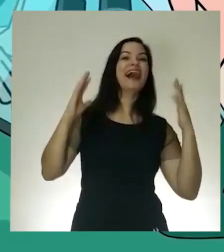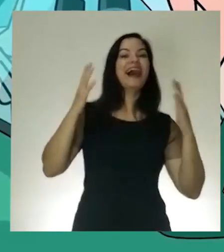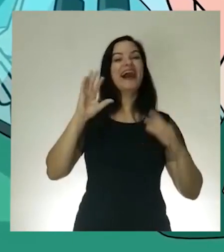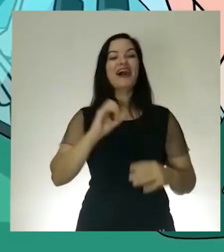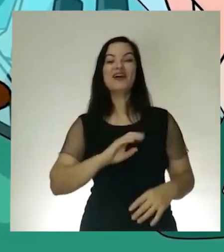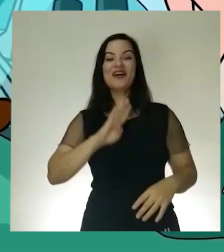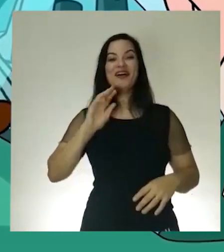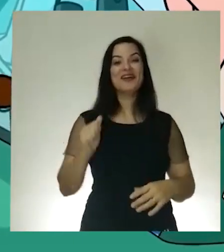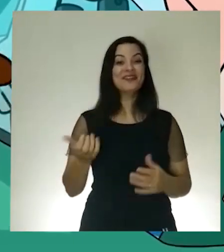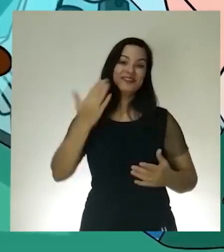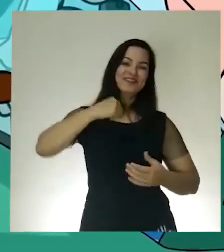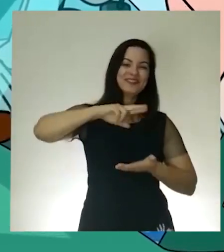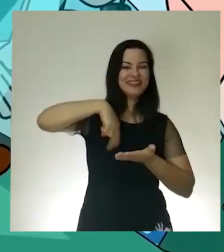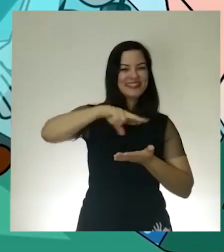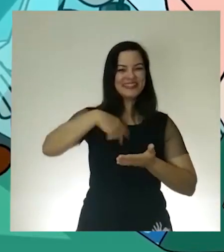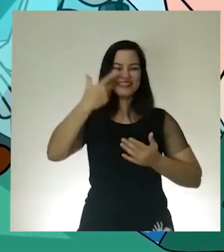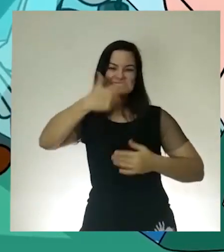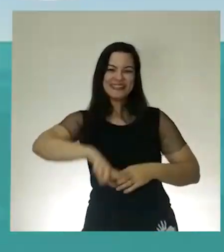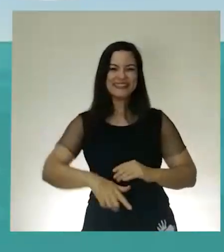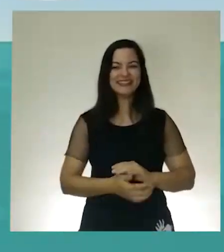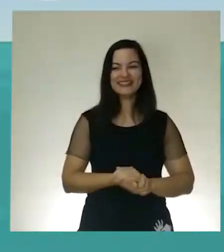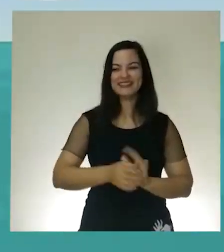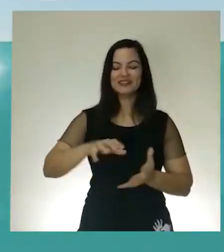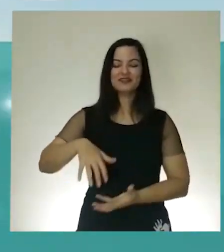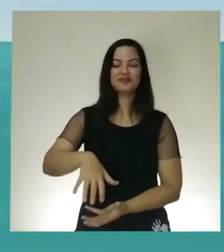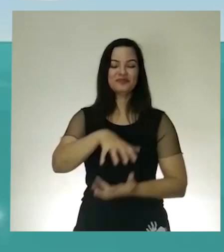Oba, vamos dançar no ritmo da pop!